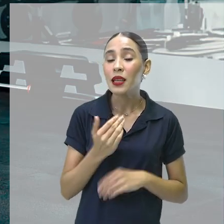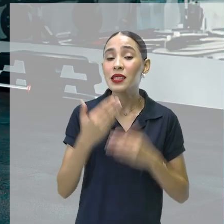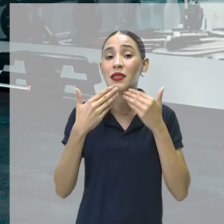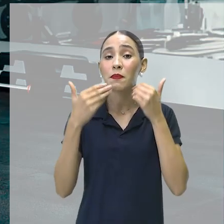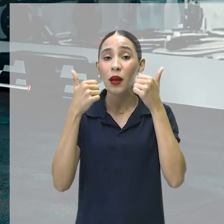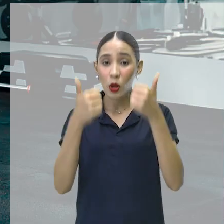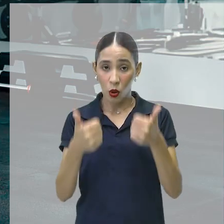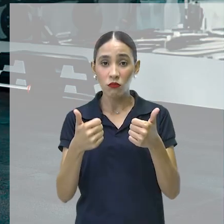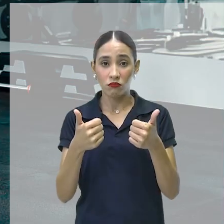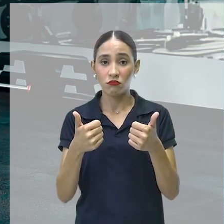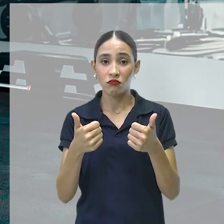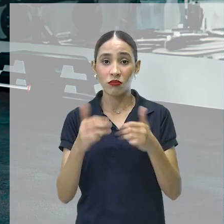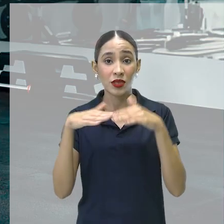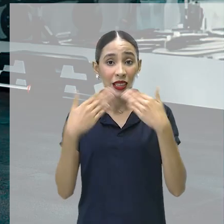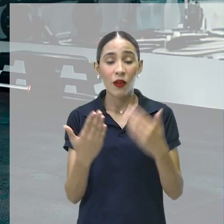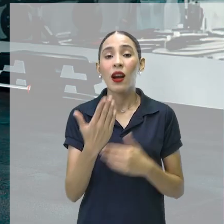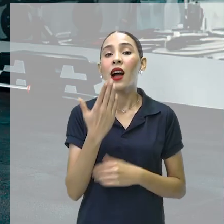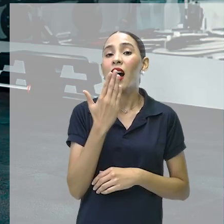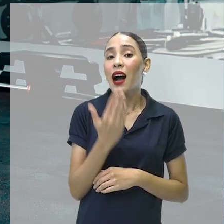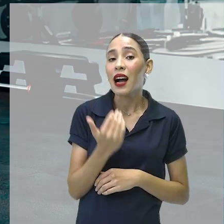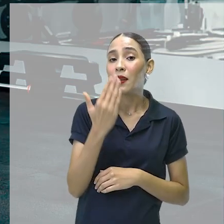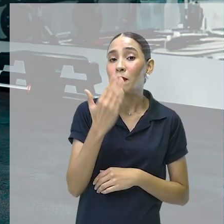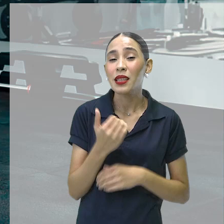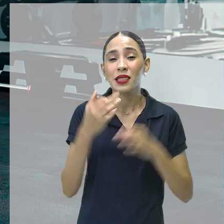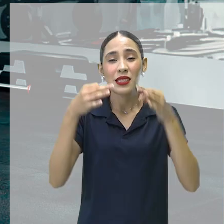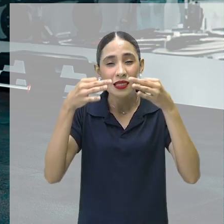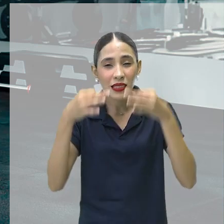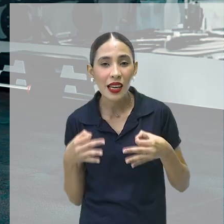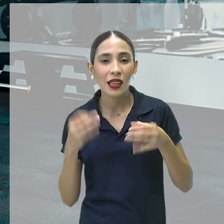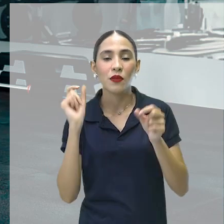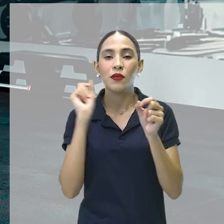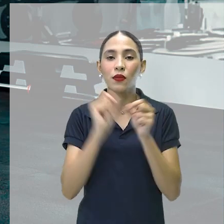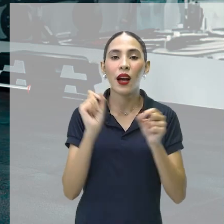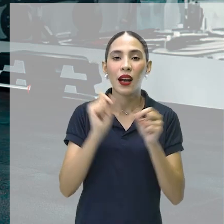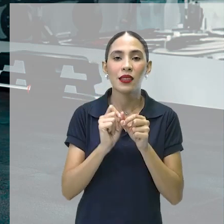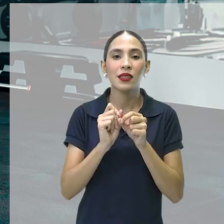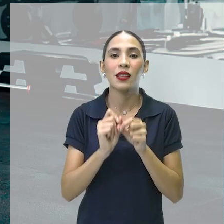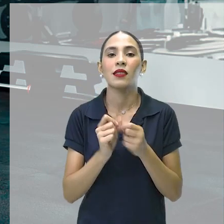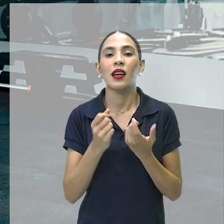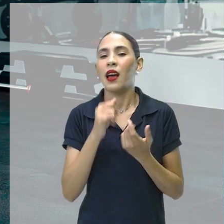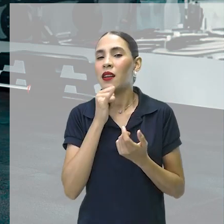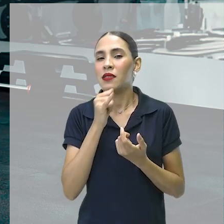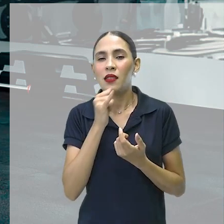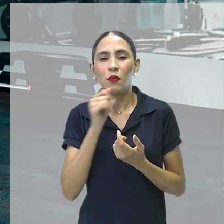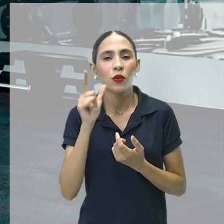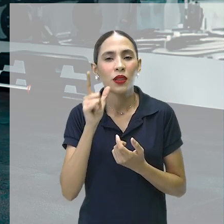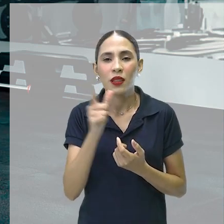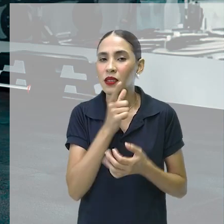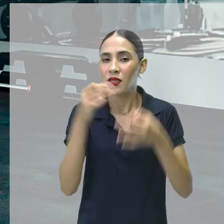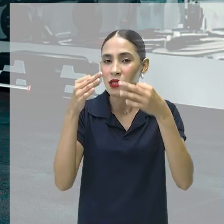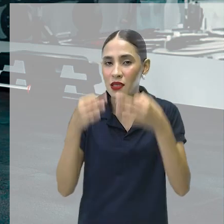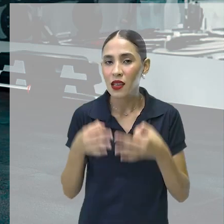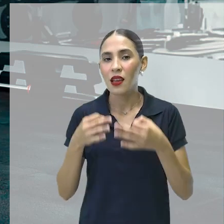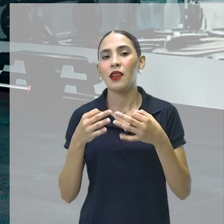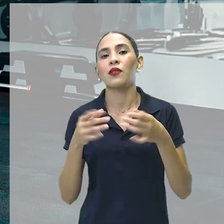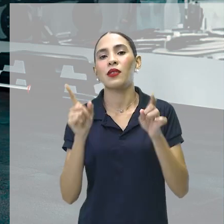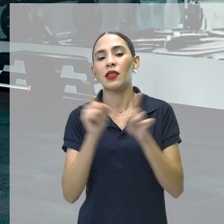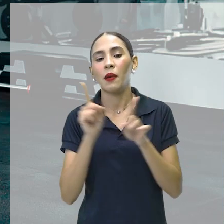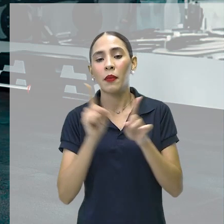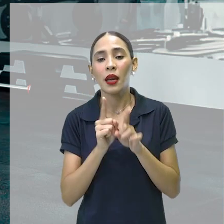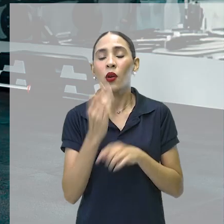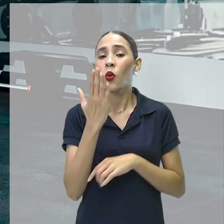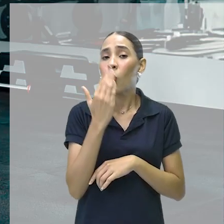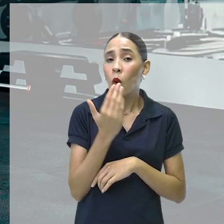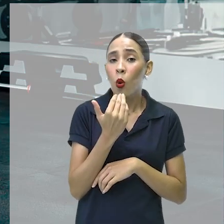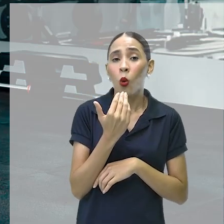Alimente-se melhor, alimente-se bem. Faça ali as refeições no horário correto.